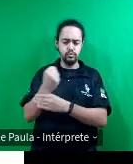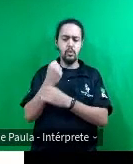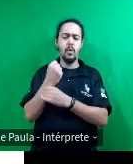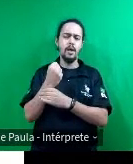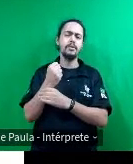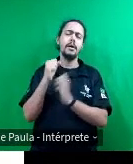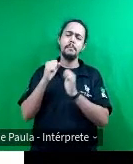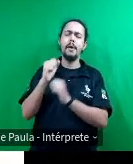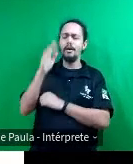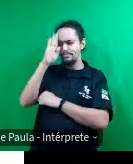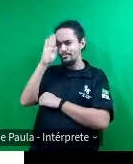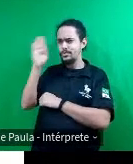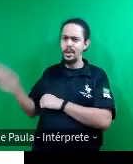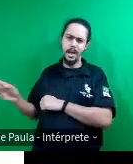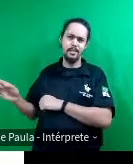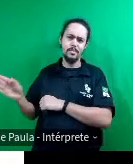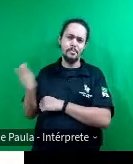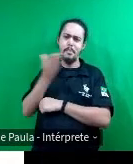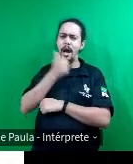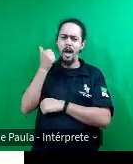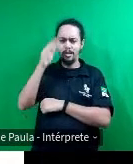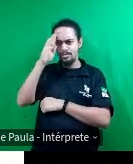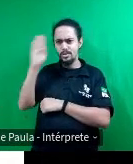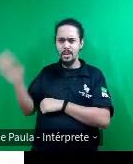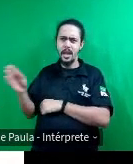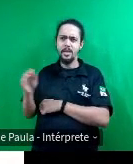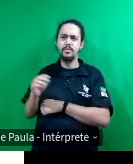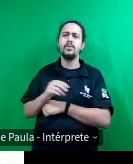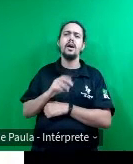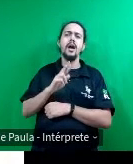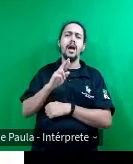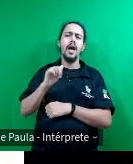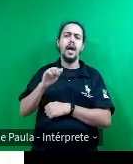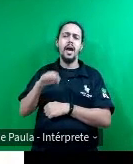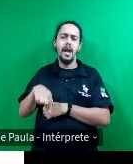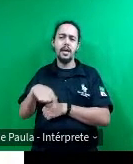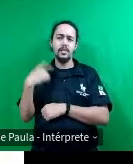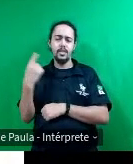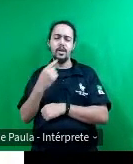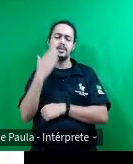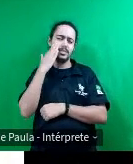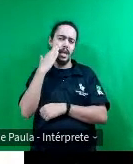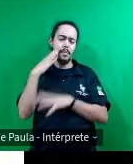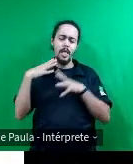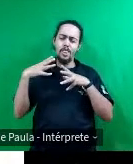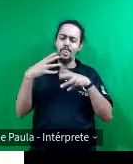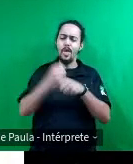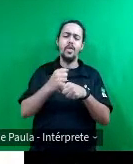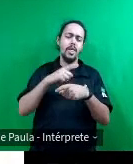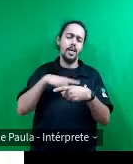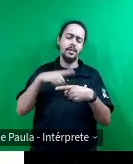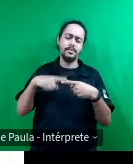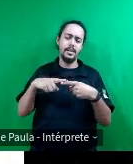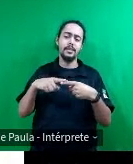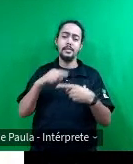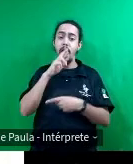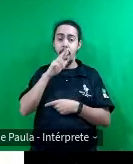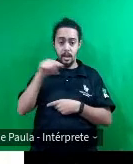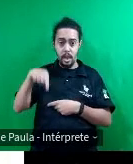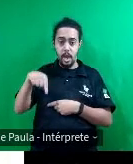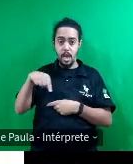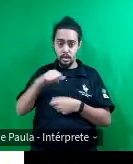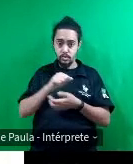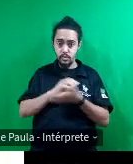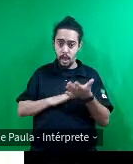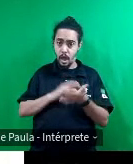confesso para vocês que a gente vai direto para o VR1. O REC a gente sabe que é a somatória de todo mundo, que vai dar aqui 80, nós vimos aqui 80,